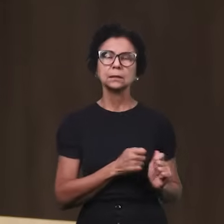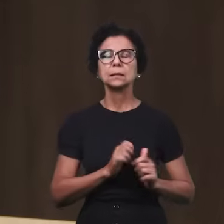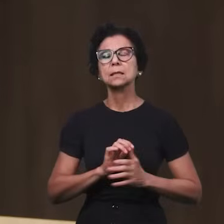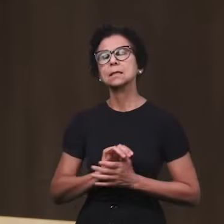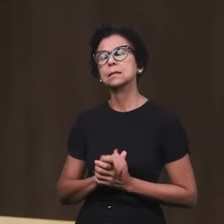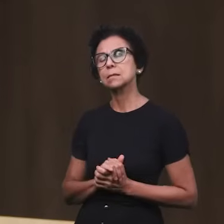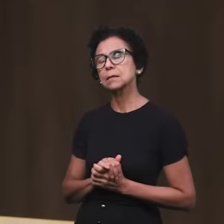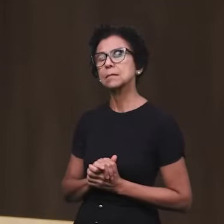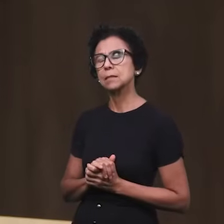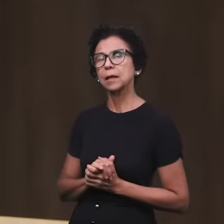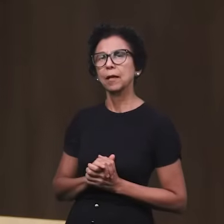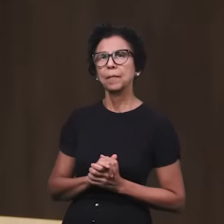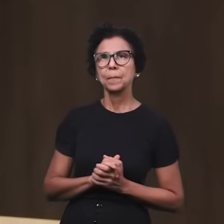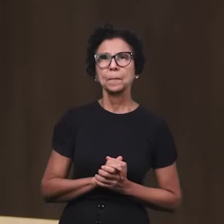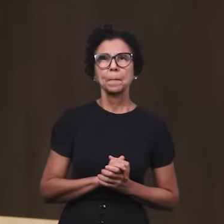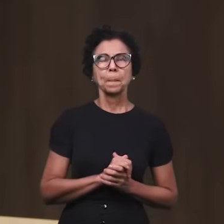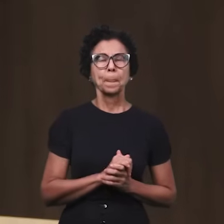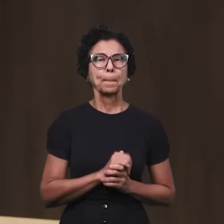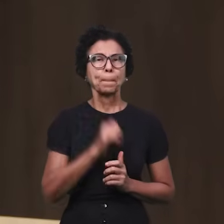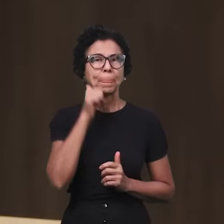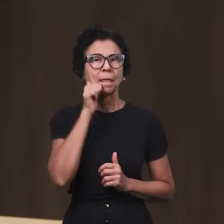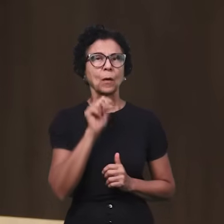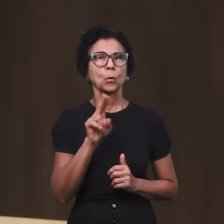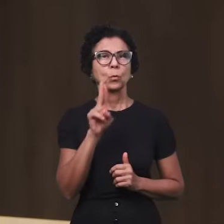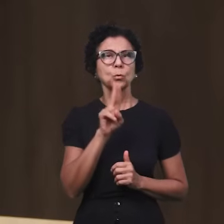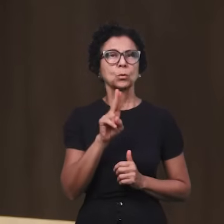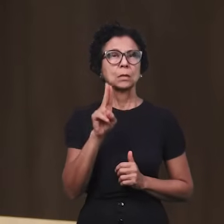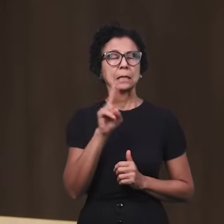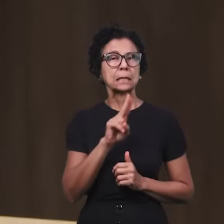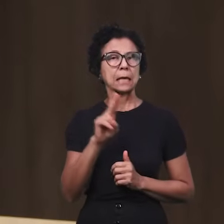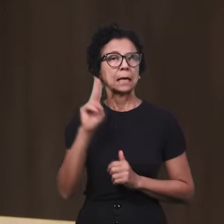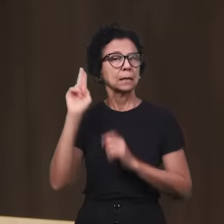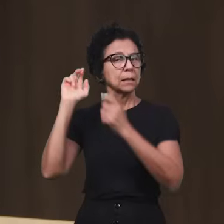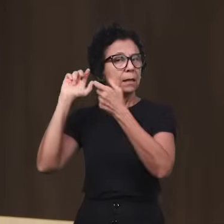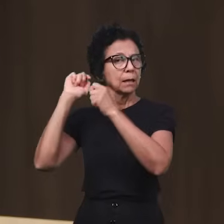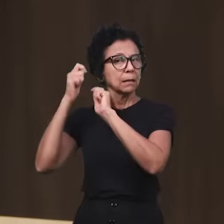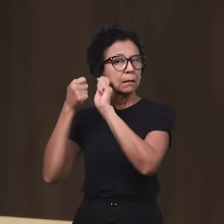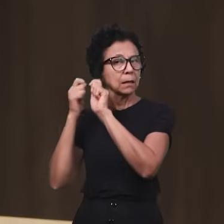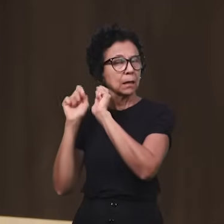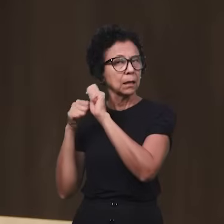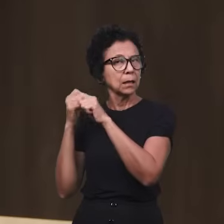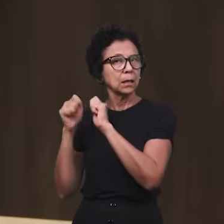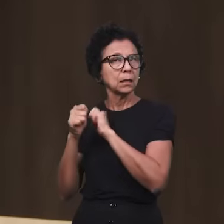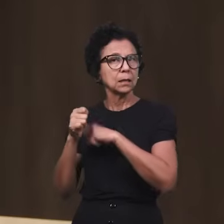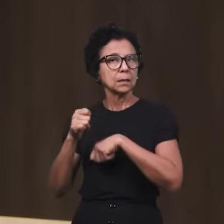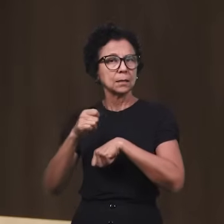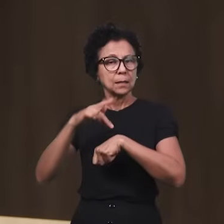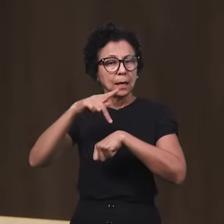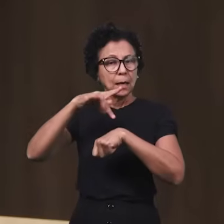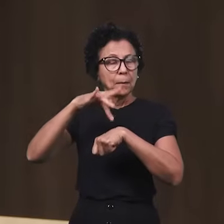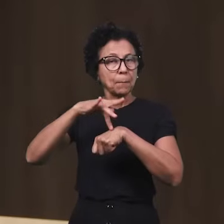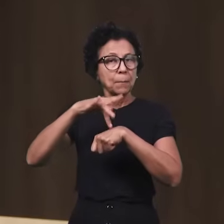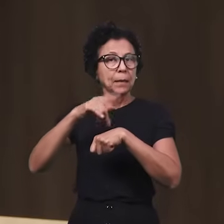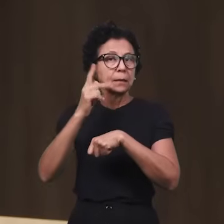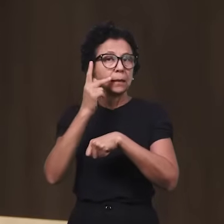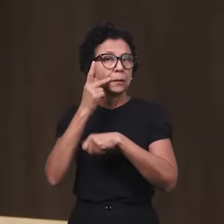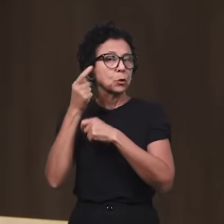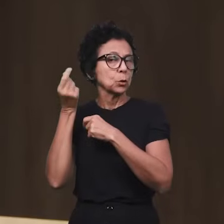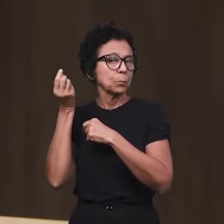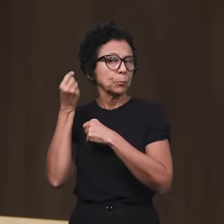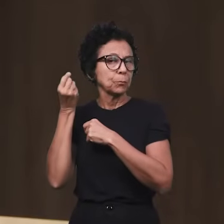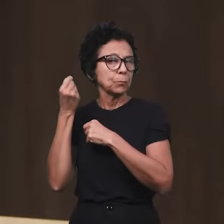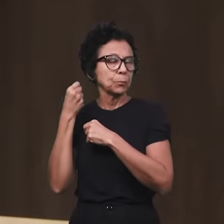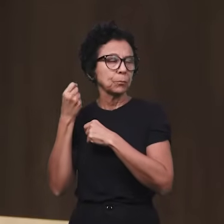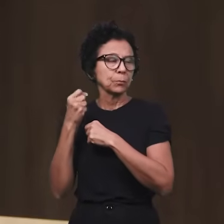questão dos status sociais, as mulheres colocavam até pedras de ouro nas tranças, então era algo assim que